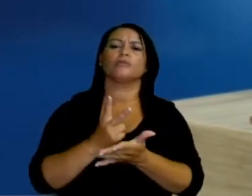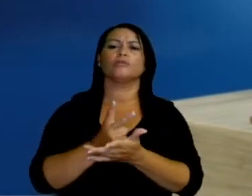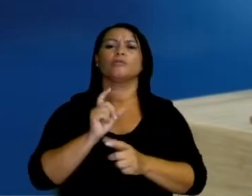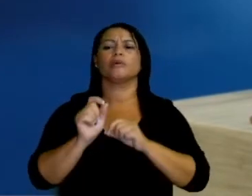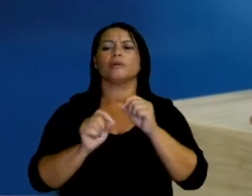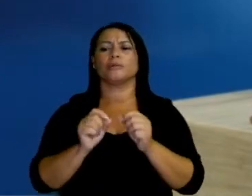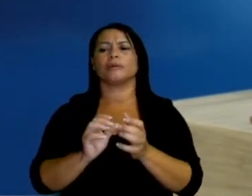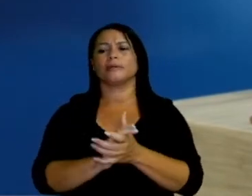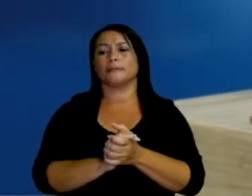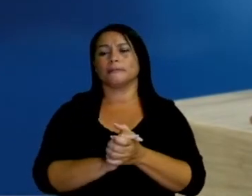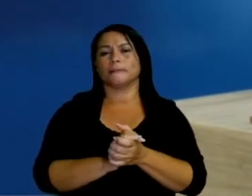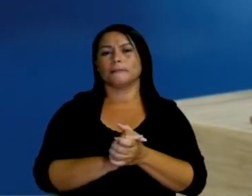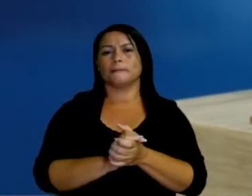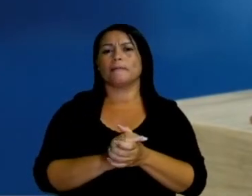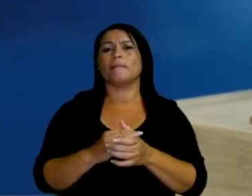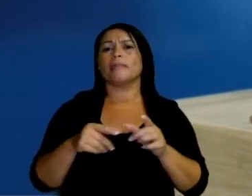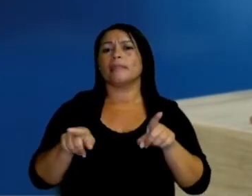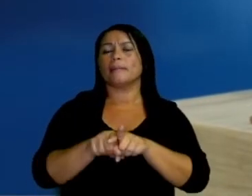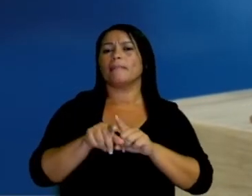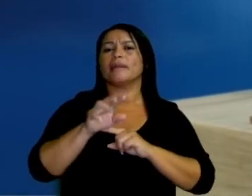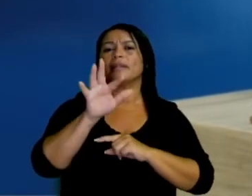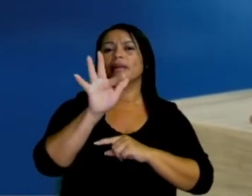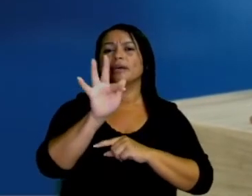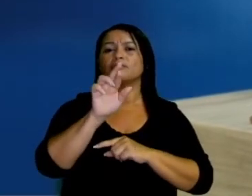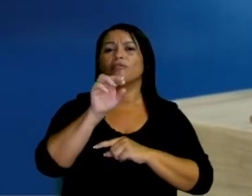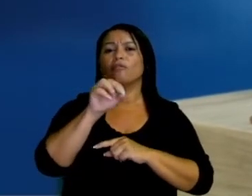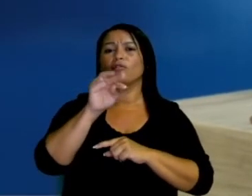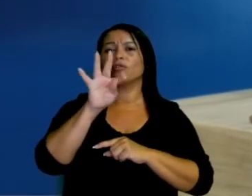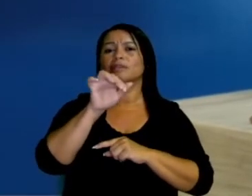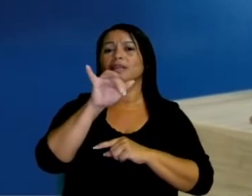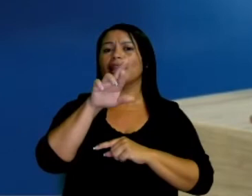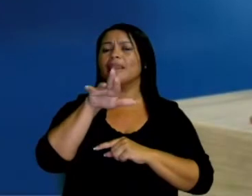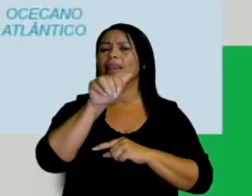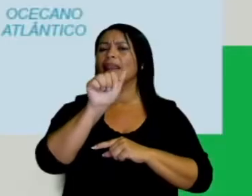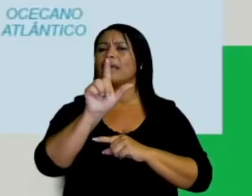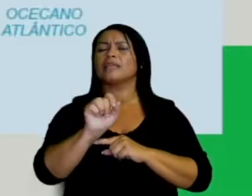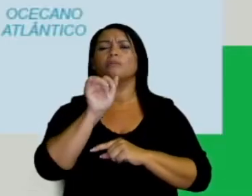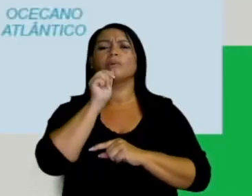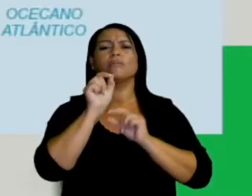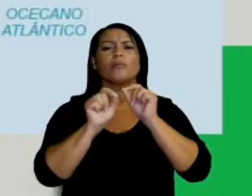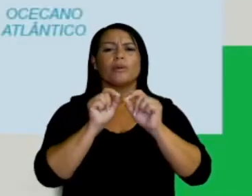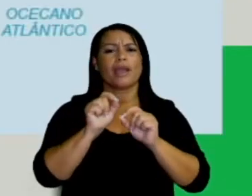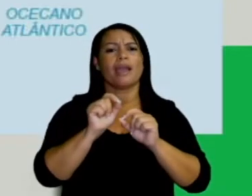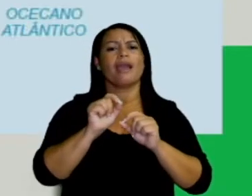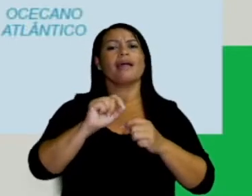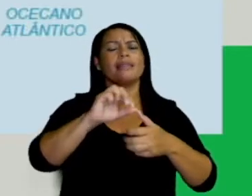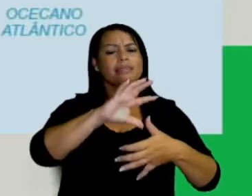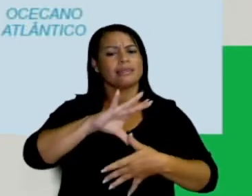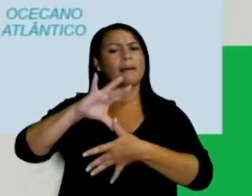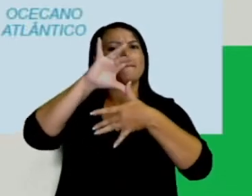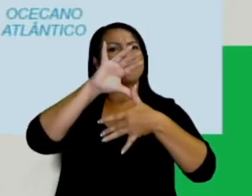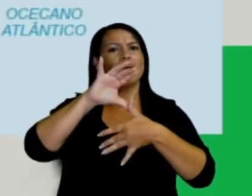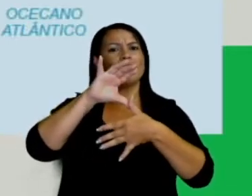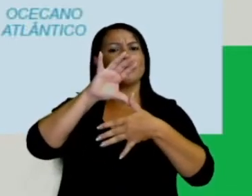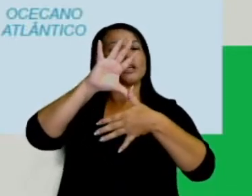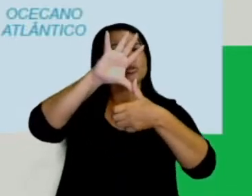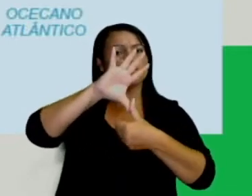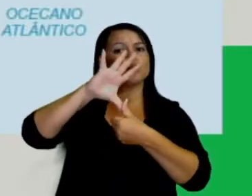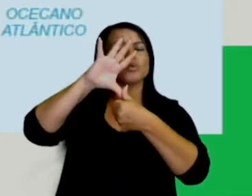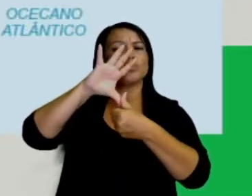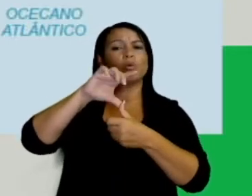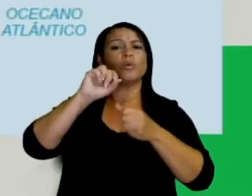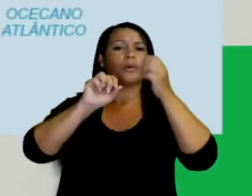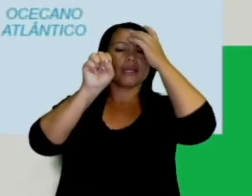chegar aqui no contexto das fronteiras, né? Então o Brasil é um país localizado na América do Sul, fazendo fronteira com quase todos os países dessa